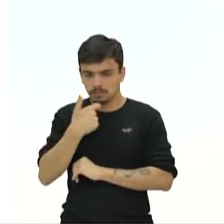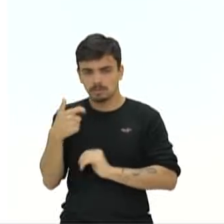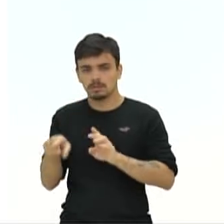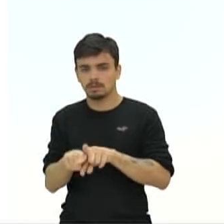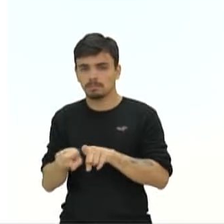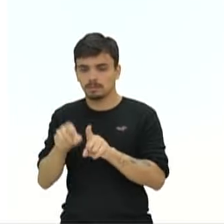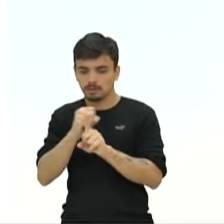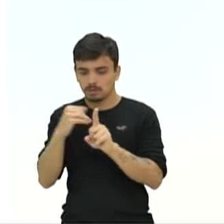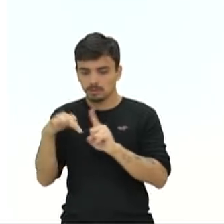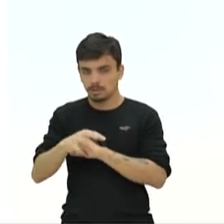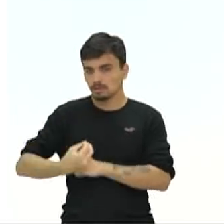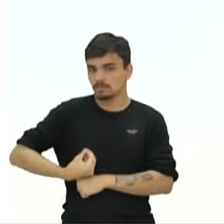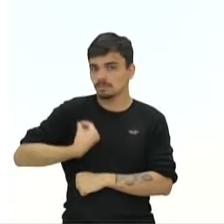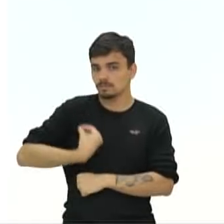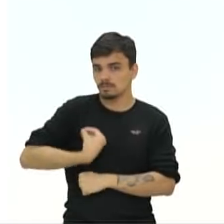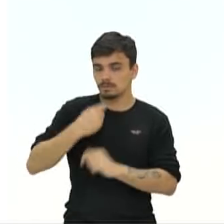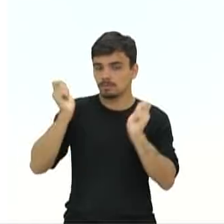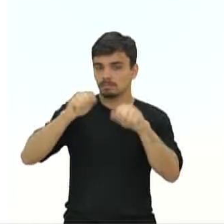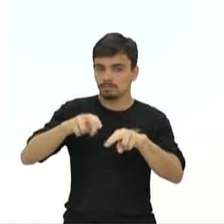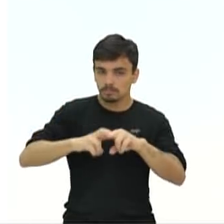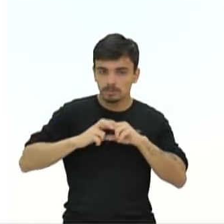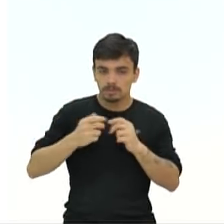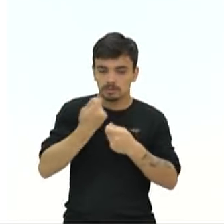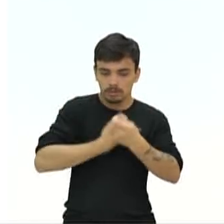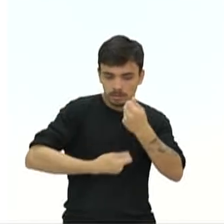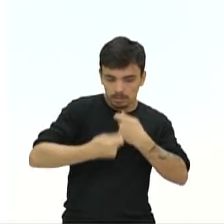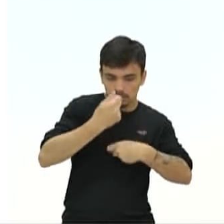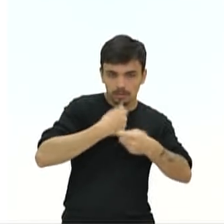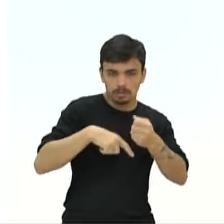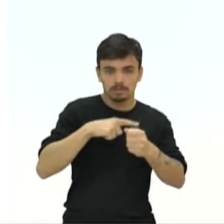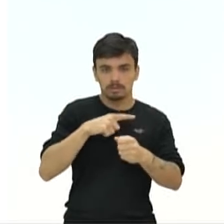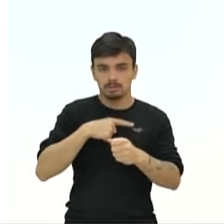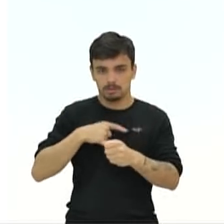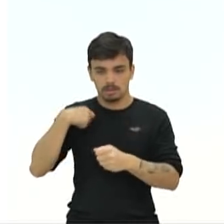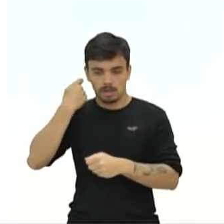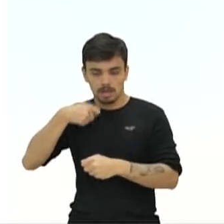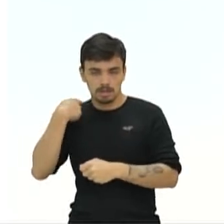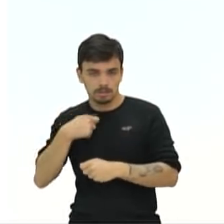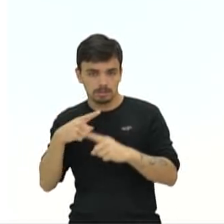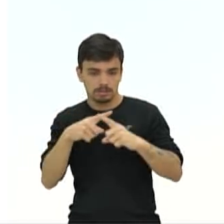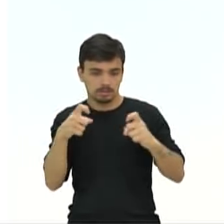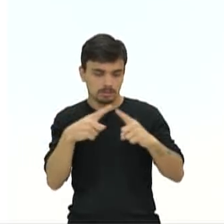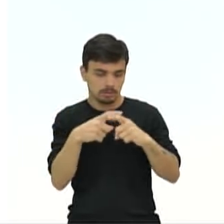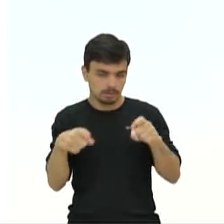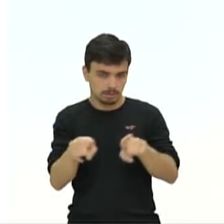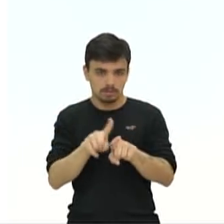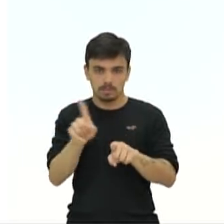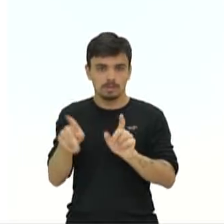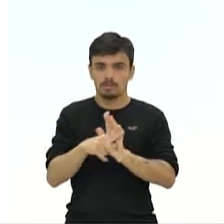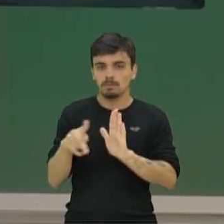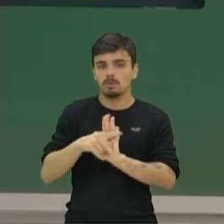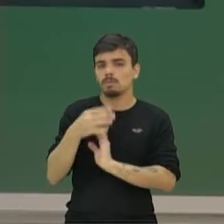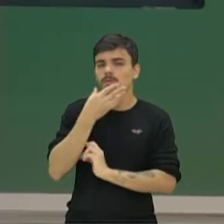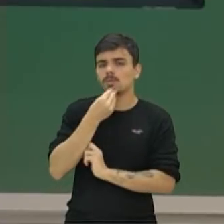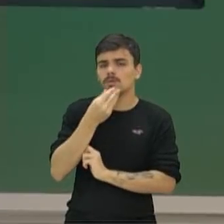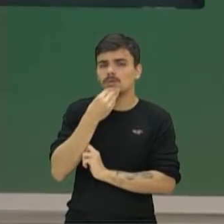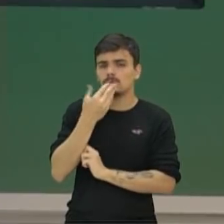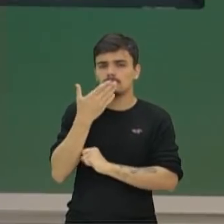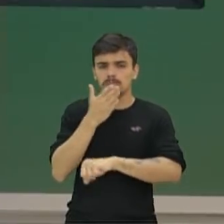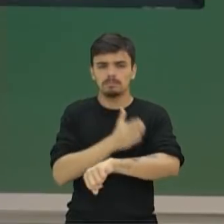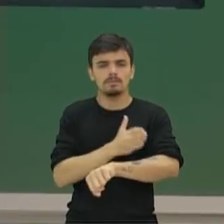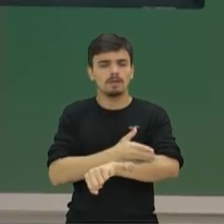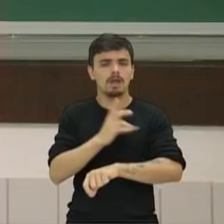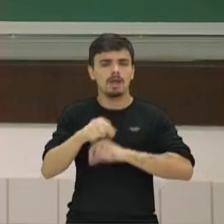em que viviam. Para isso, financiavam artistas, cientistas e letrados. Eles não eram mais homens medievais, eles eram